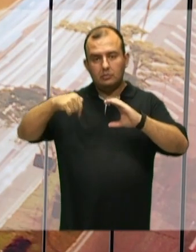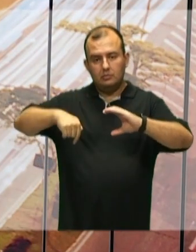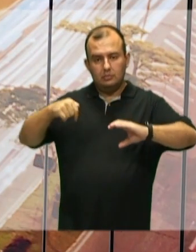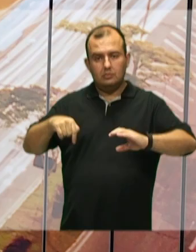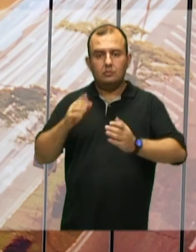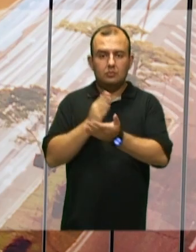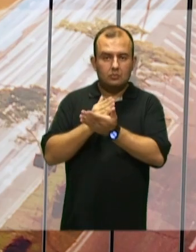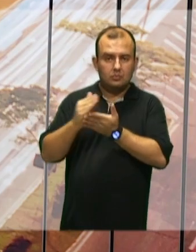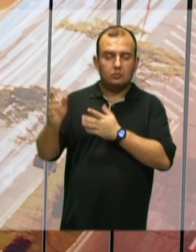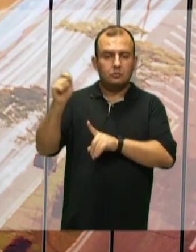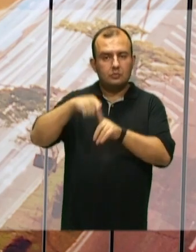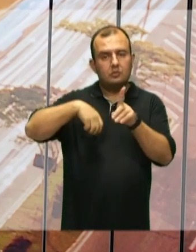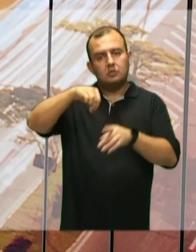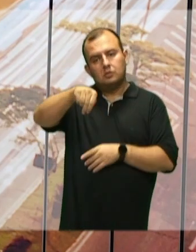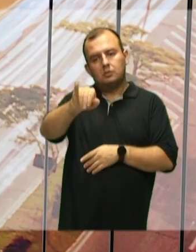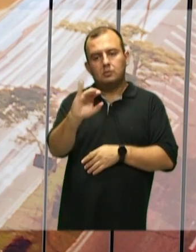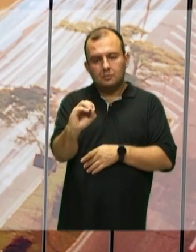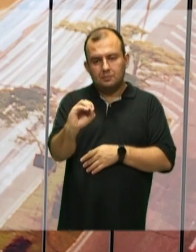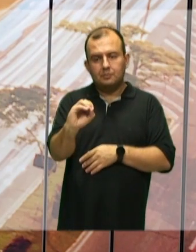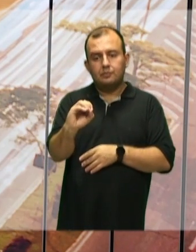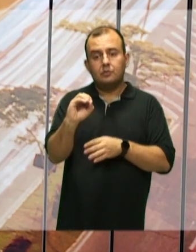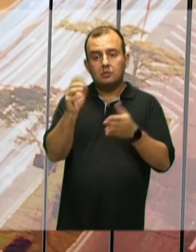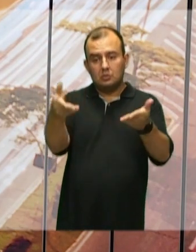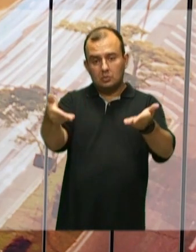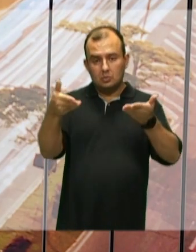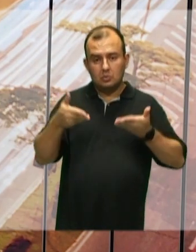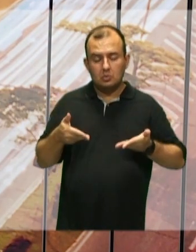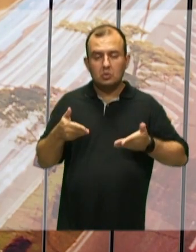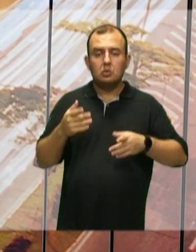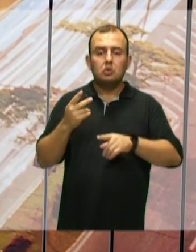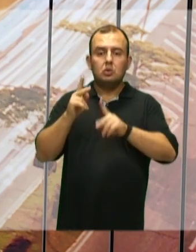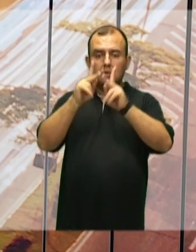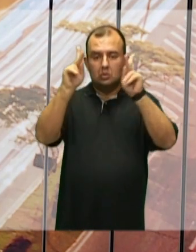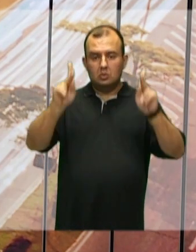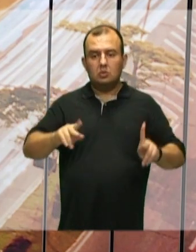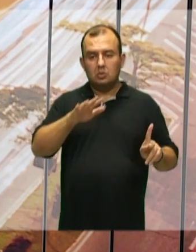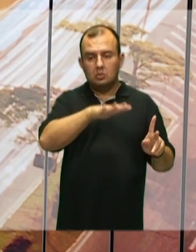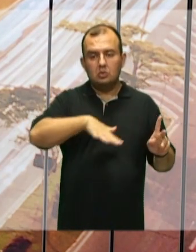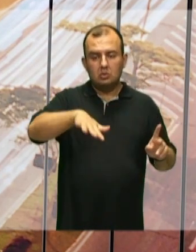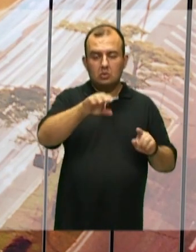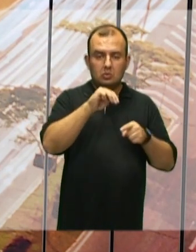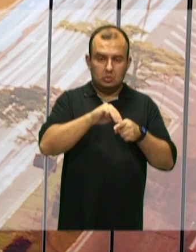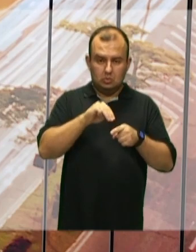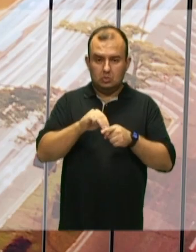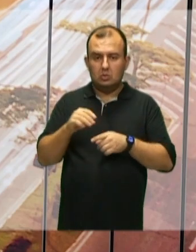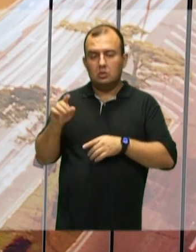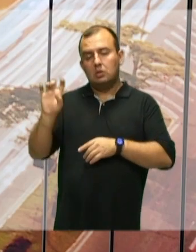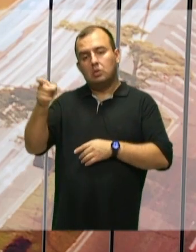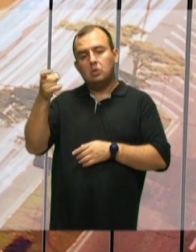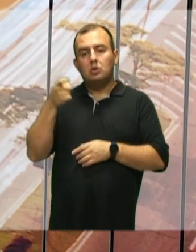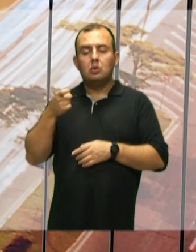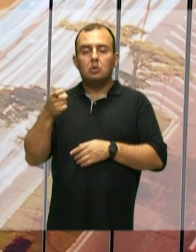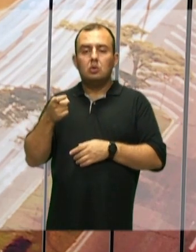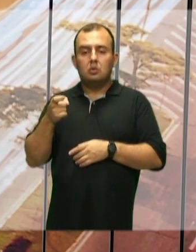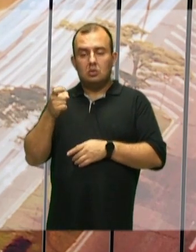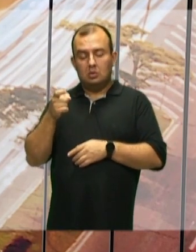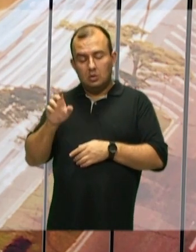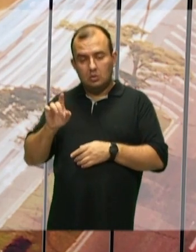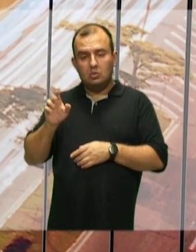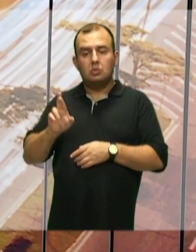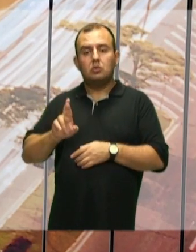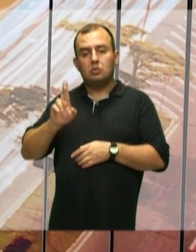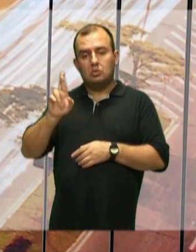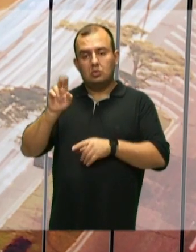início de Maio fez um convite ao procurador-geral do município ao ex-chefe ao chefe de